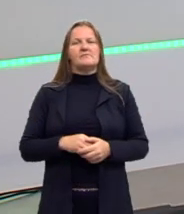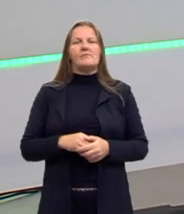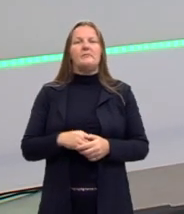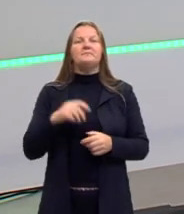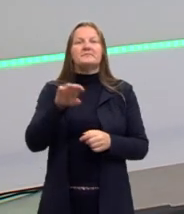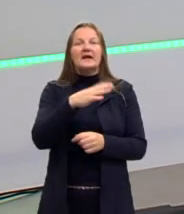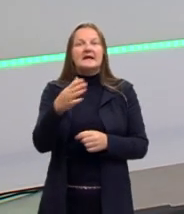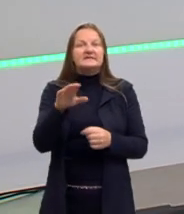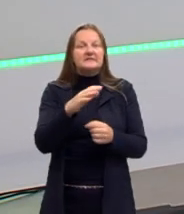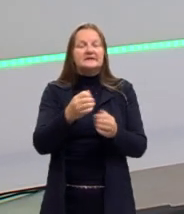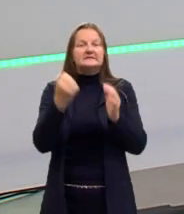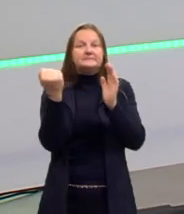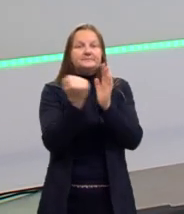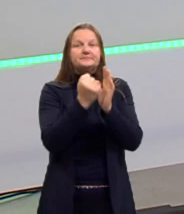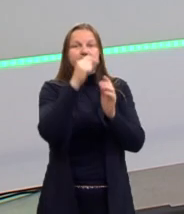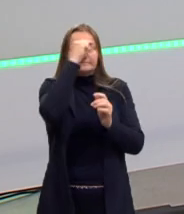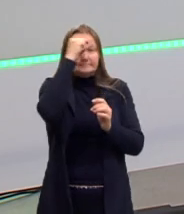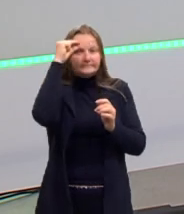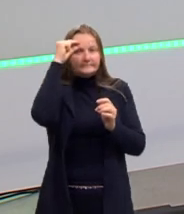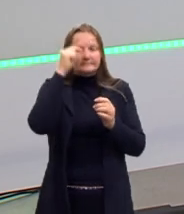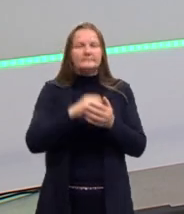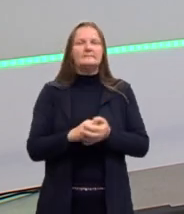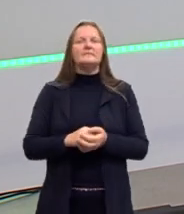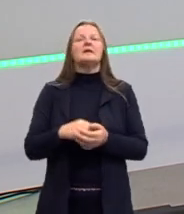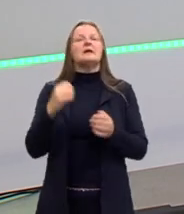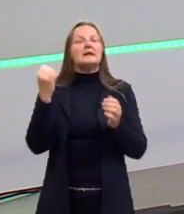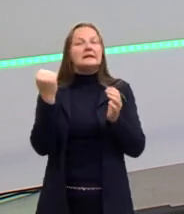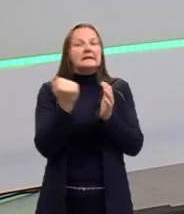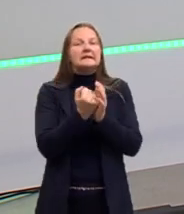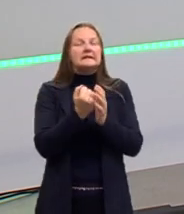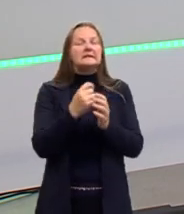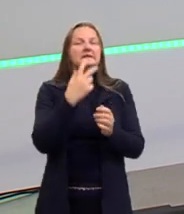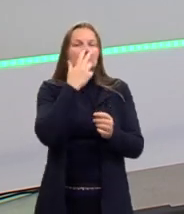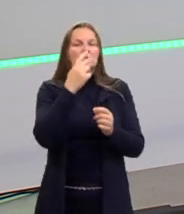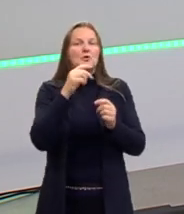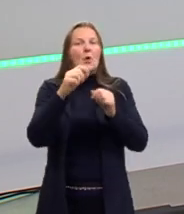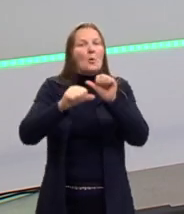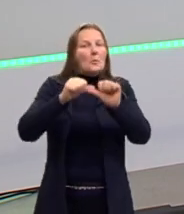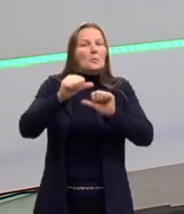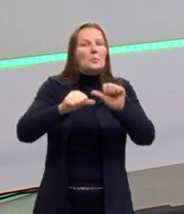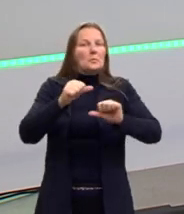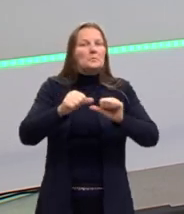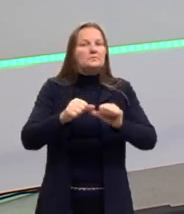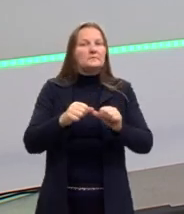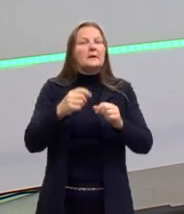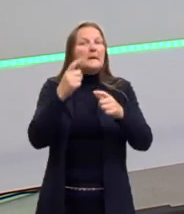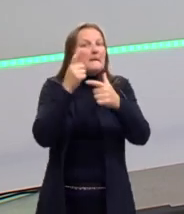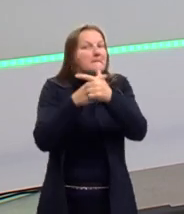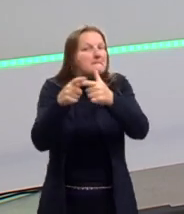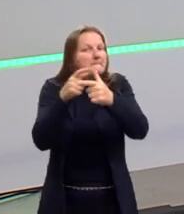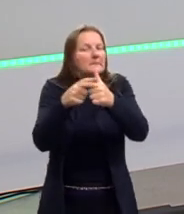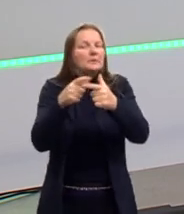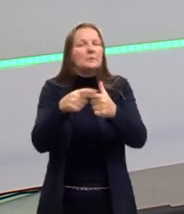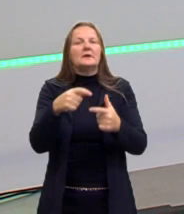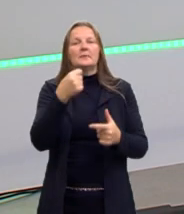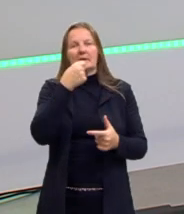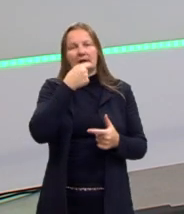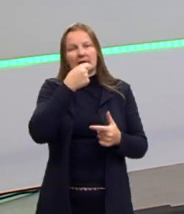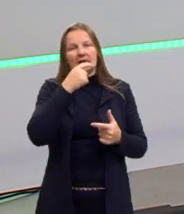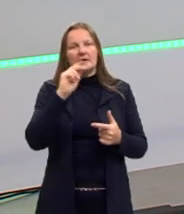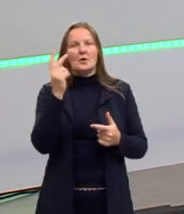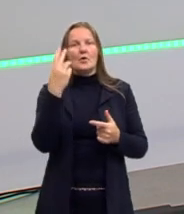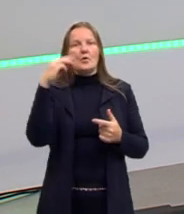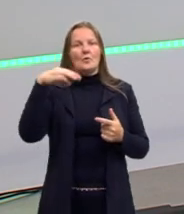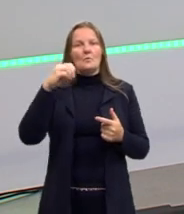diagnósticos que a psicologia pode dar são distúrbios de humor tá de acordo aí com como